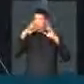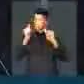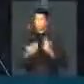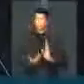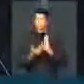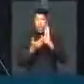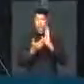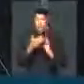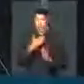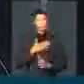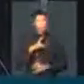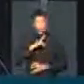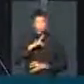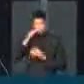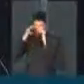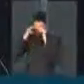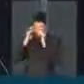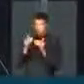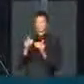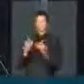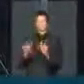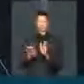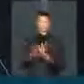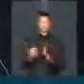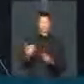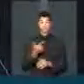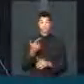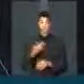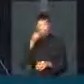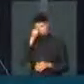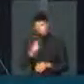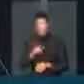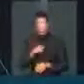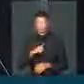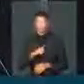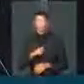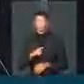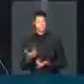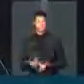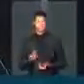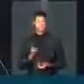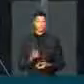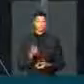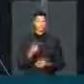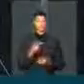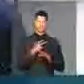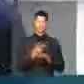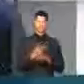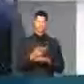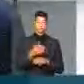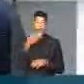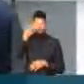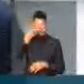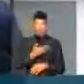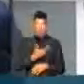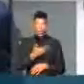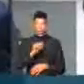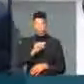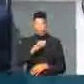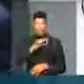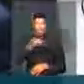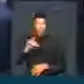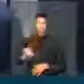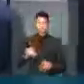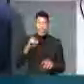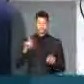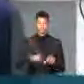casa. A mim, particularmente, que já estou chegando no segundo mandato, tenho tido sempre procurado aqui me espelhar nas ações